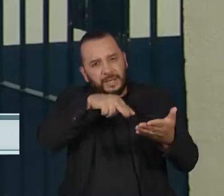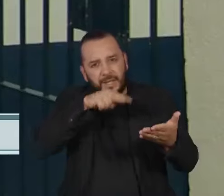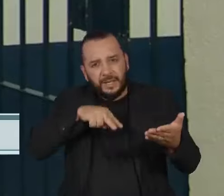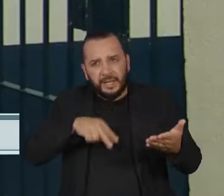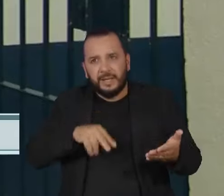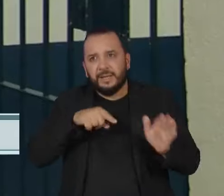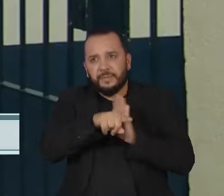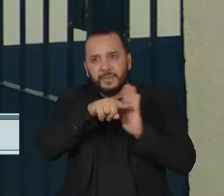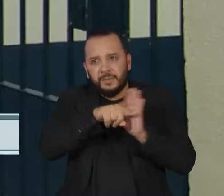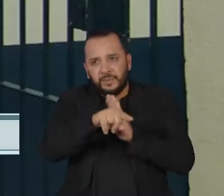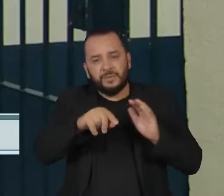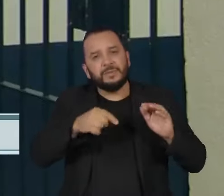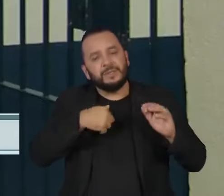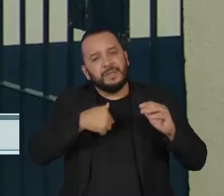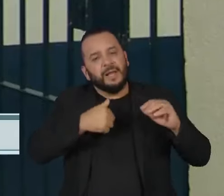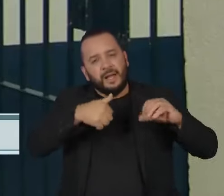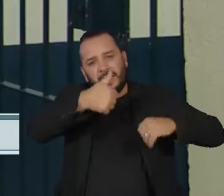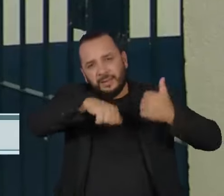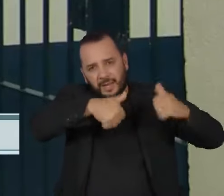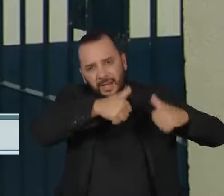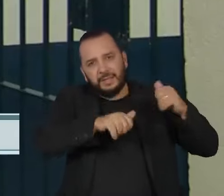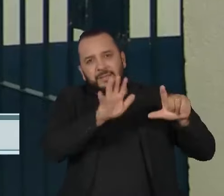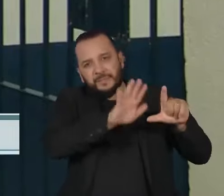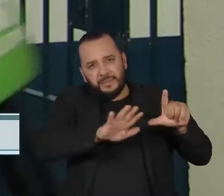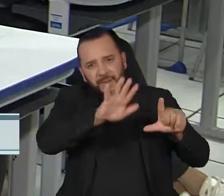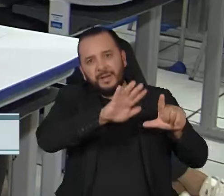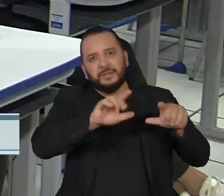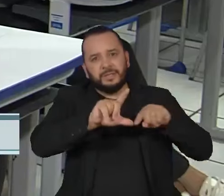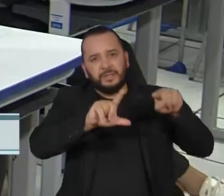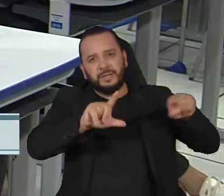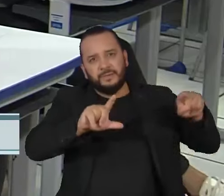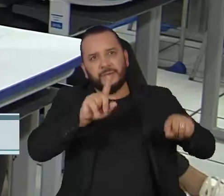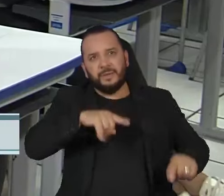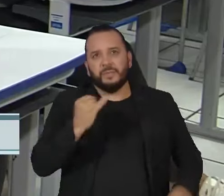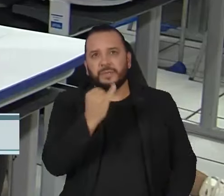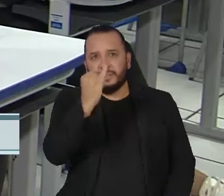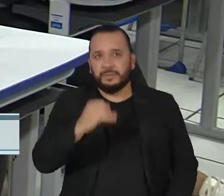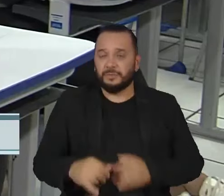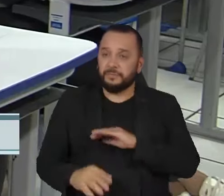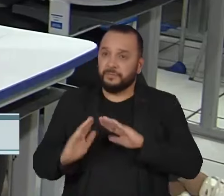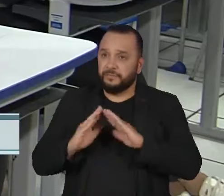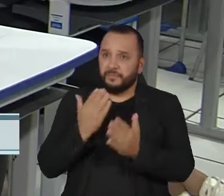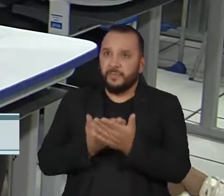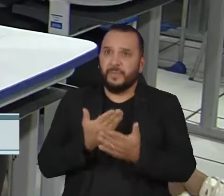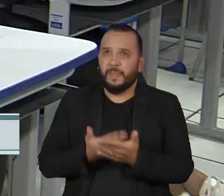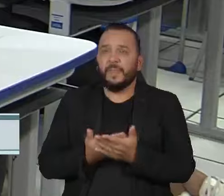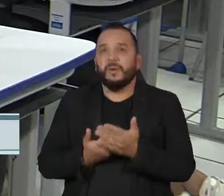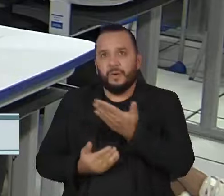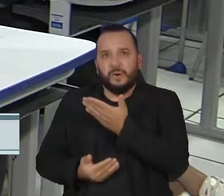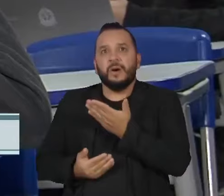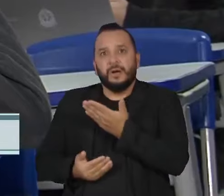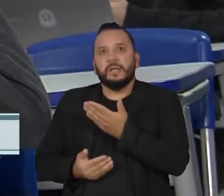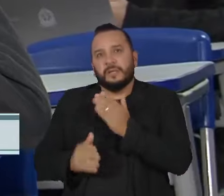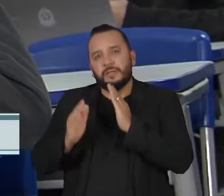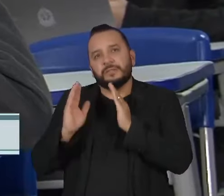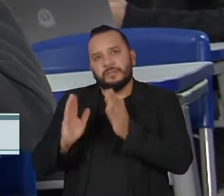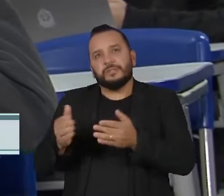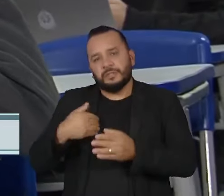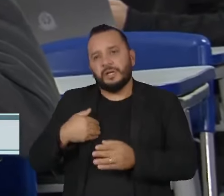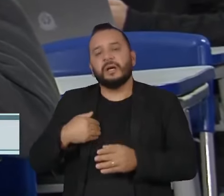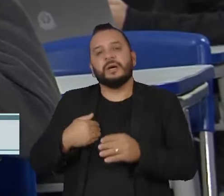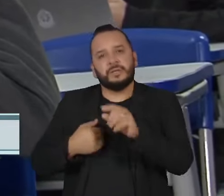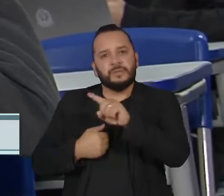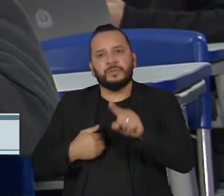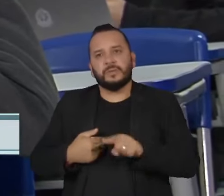as questões, análise de imagens, gráficos, é muito importante. Essa escola estadual de ensino médio na Zona Norte de São Paulo tem